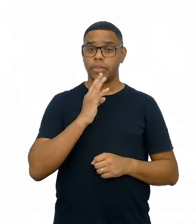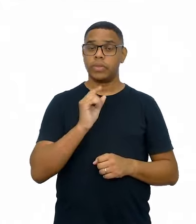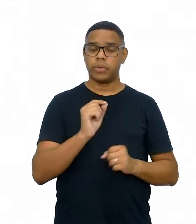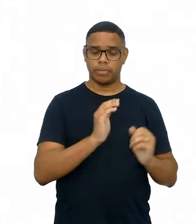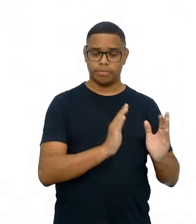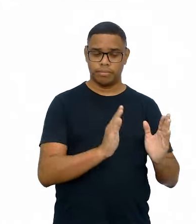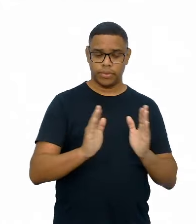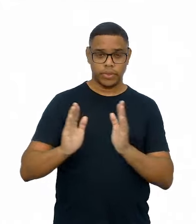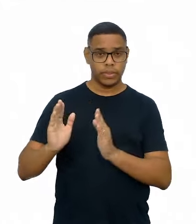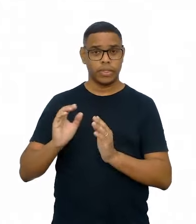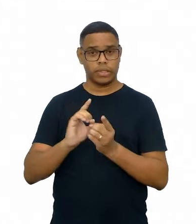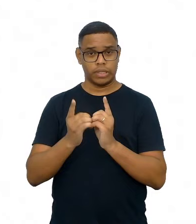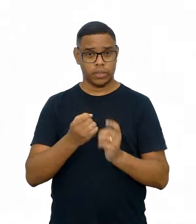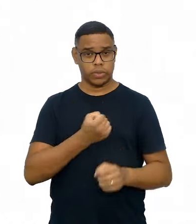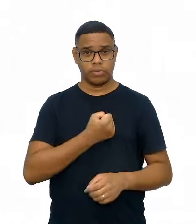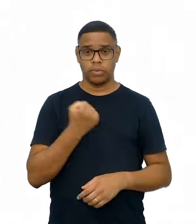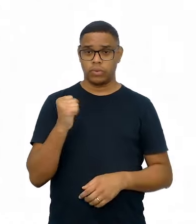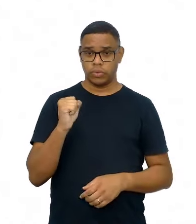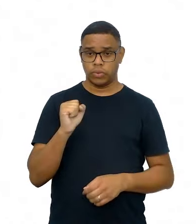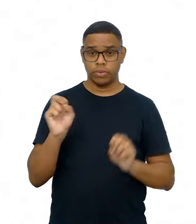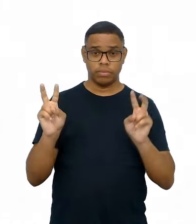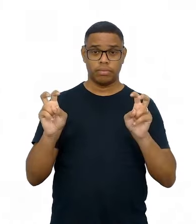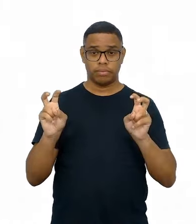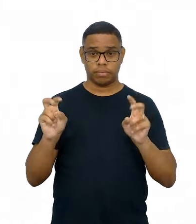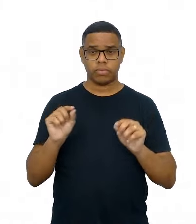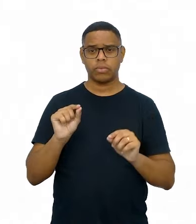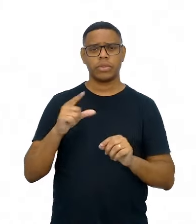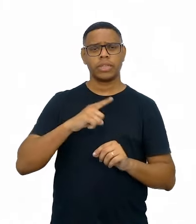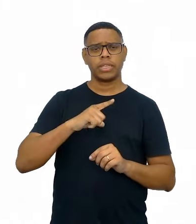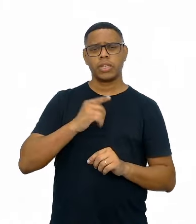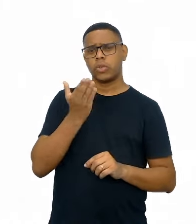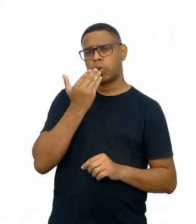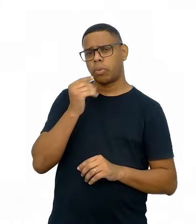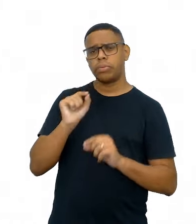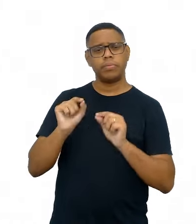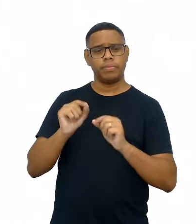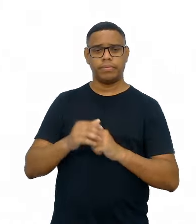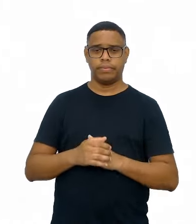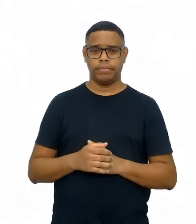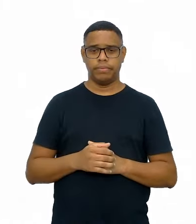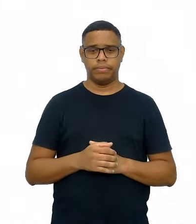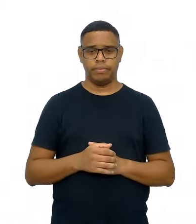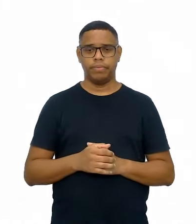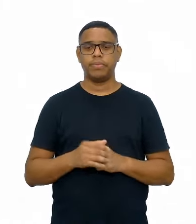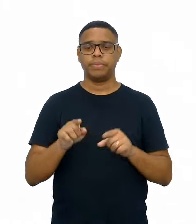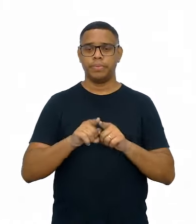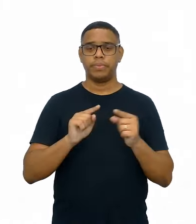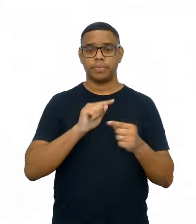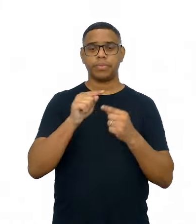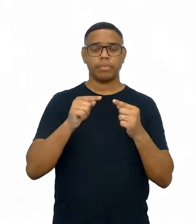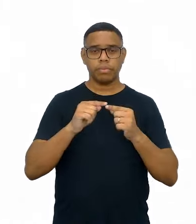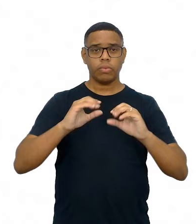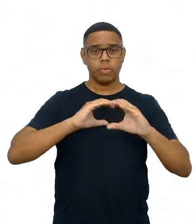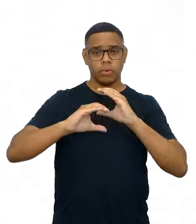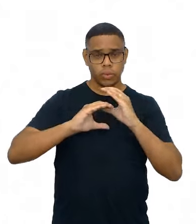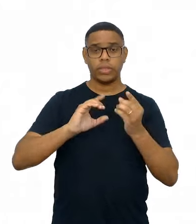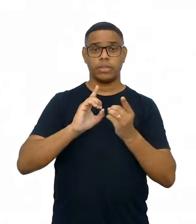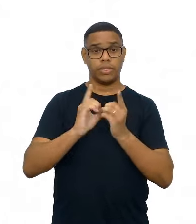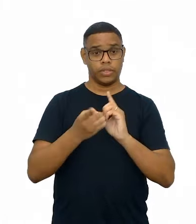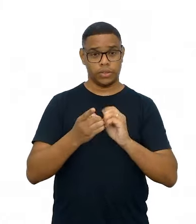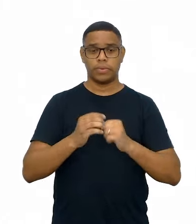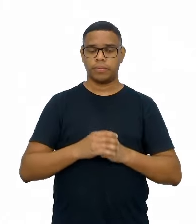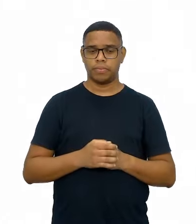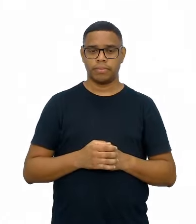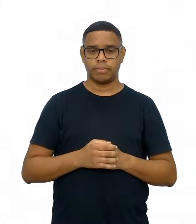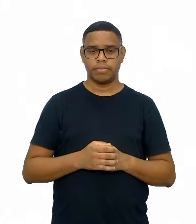considerando seus propósitos comunicativo e didático. Analisar algumas atividades propostas na sequência didática a partir